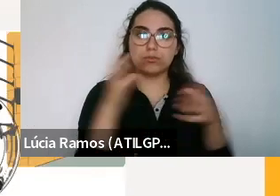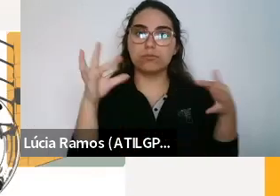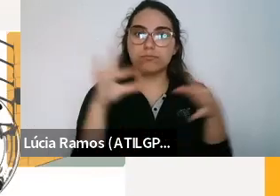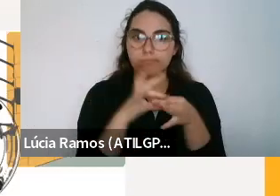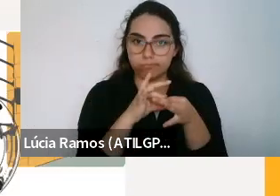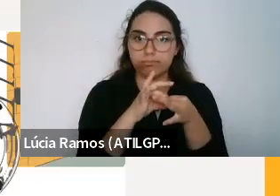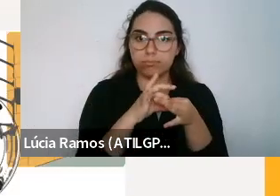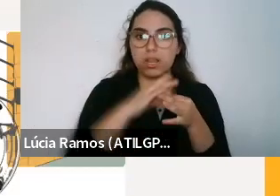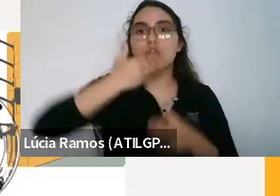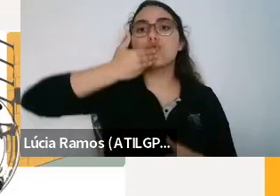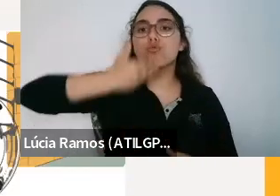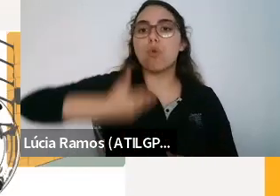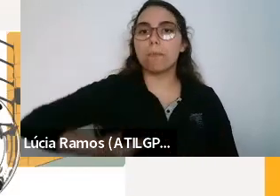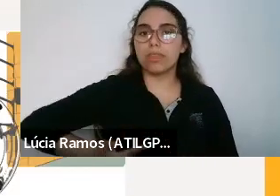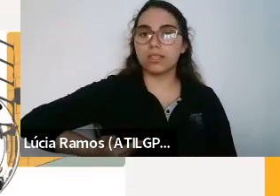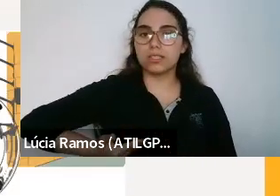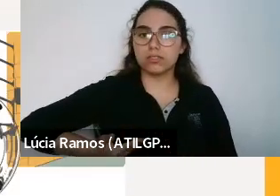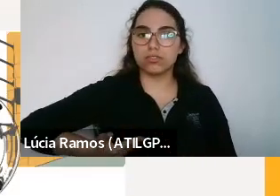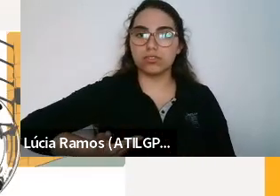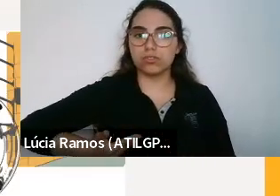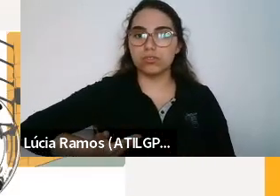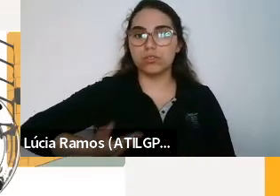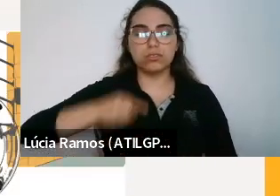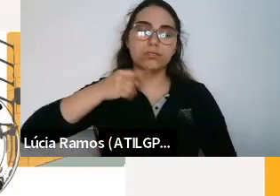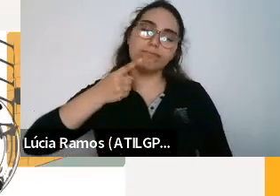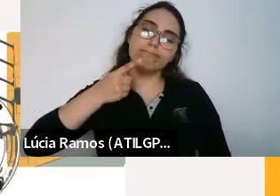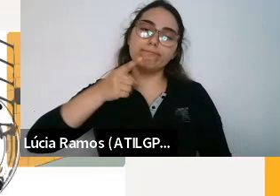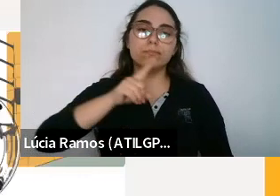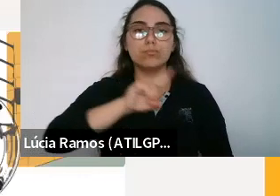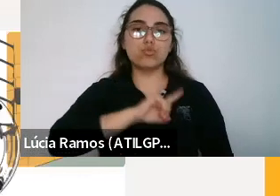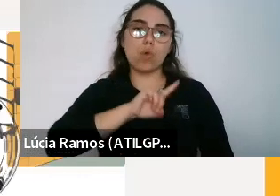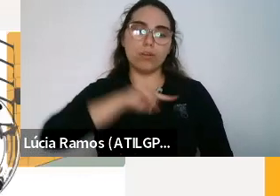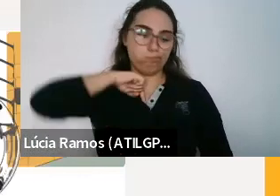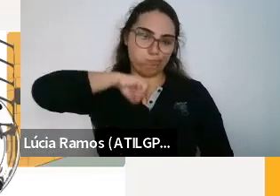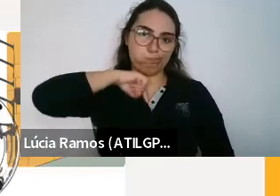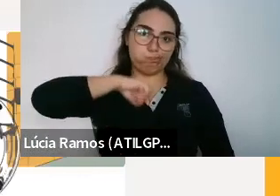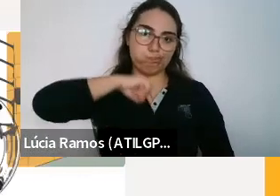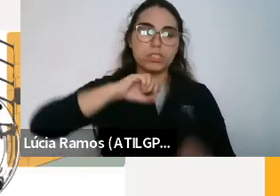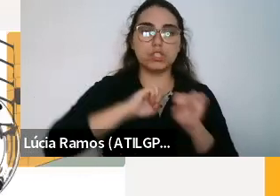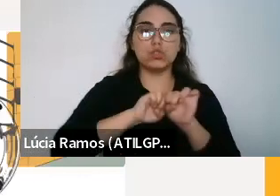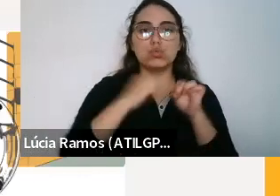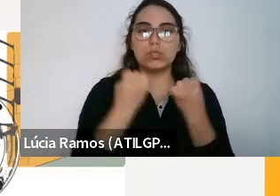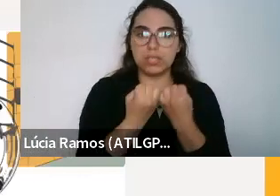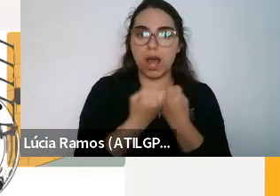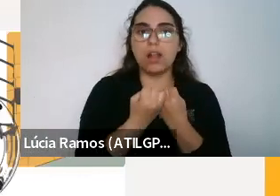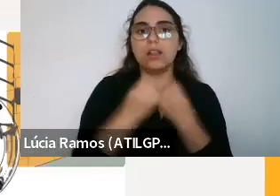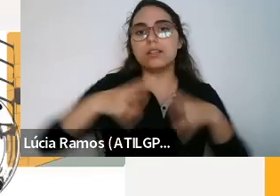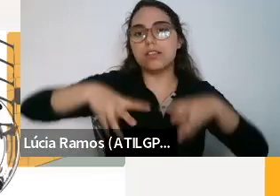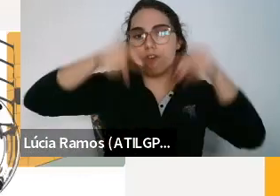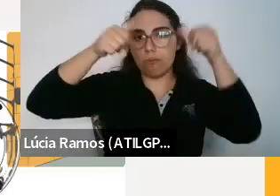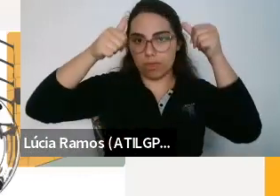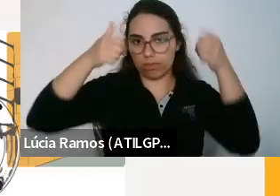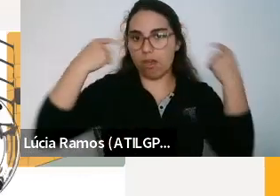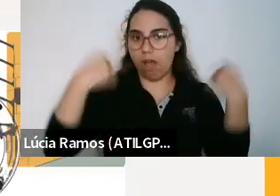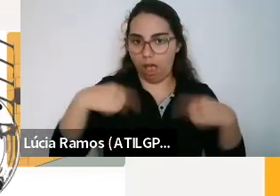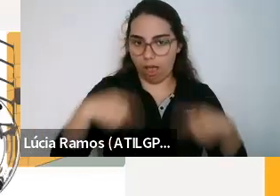desenvolvimento de competências pessoais e sociais, que procuramos cada vez mais tentar abranger todos os ciclos de ensino. Há um programa